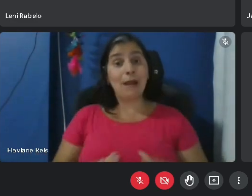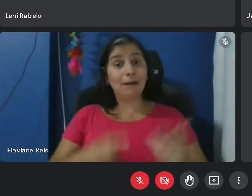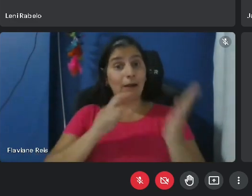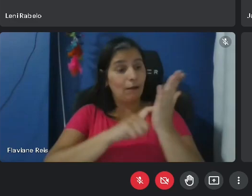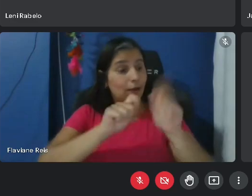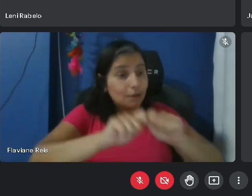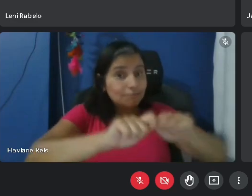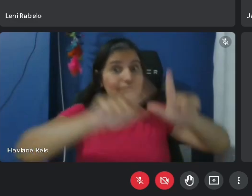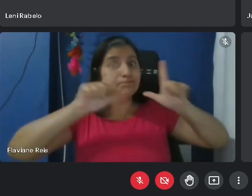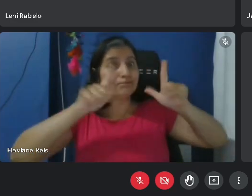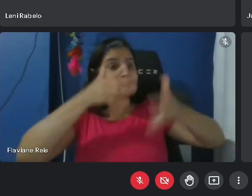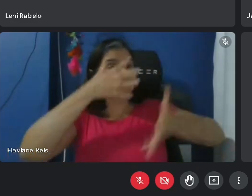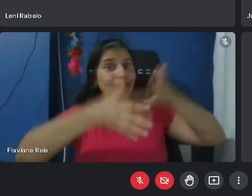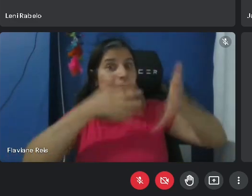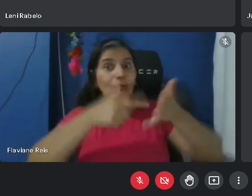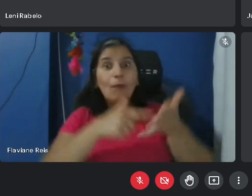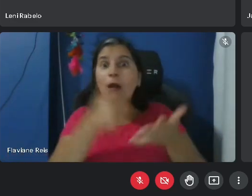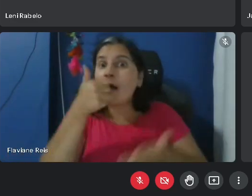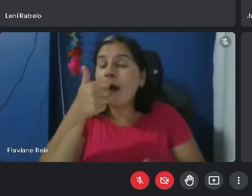essa troca, esse manejo.